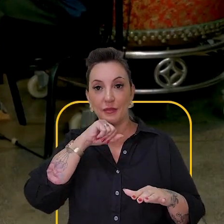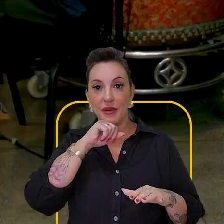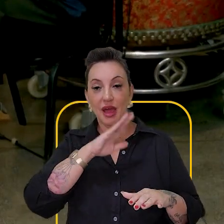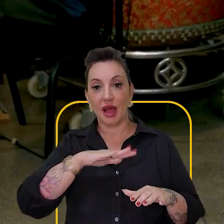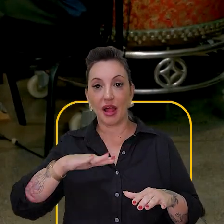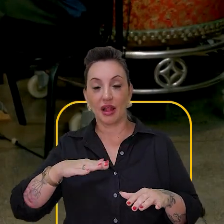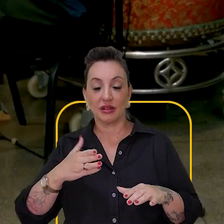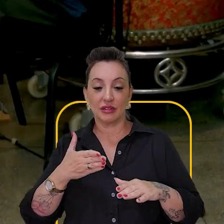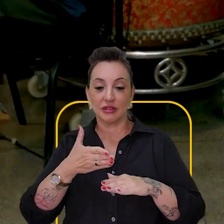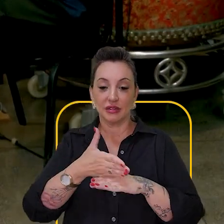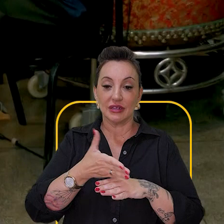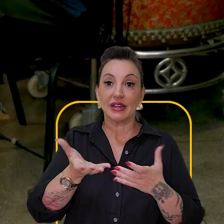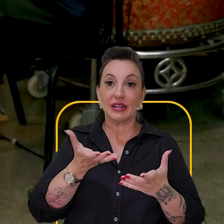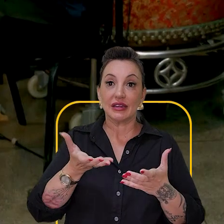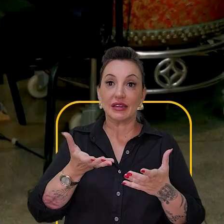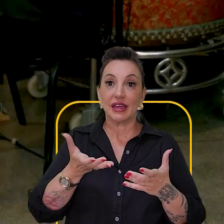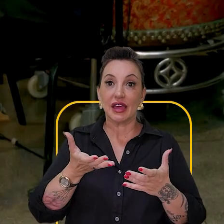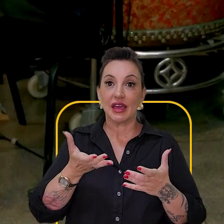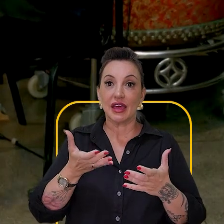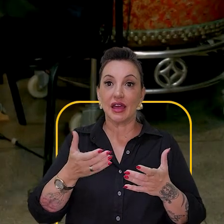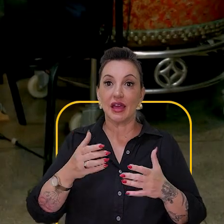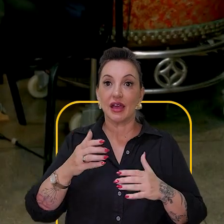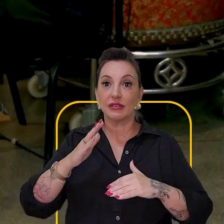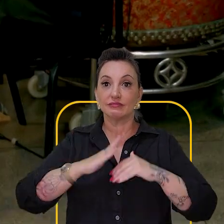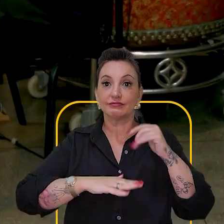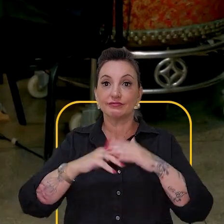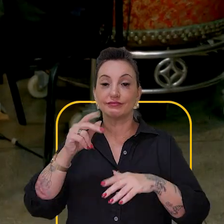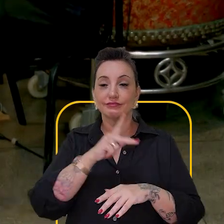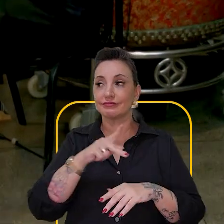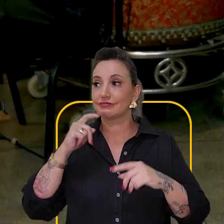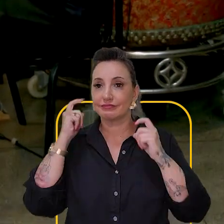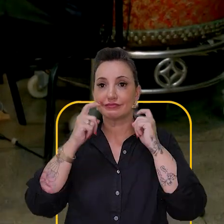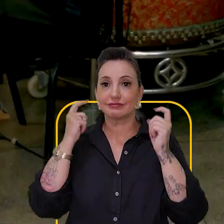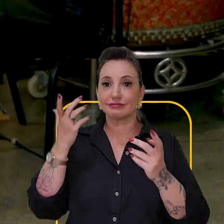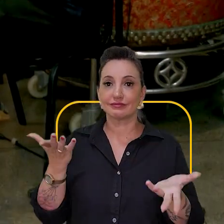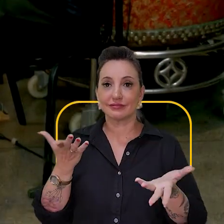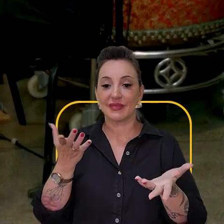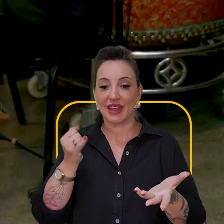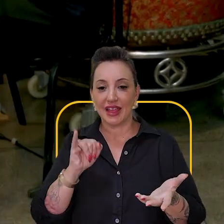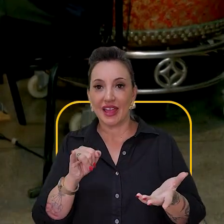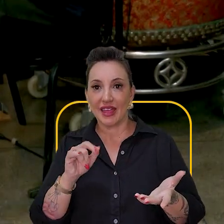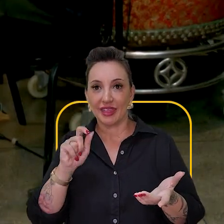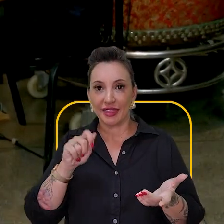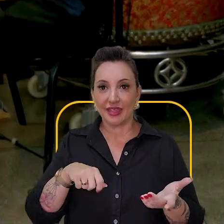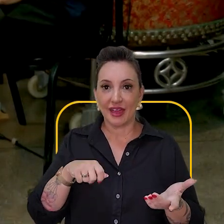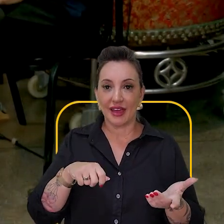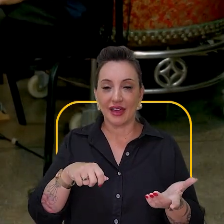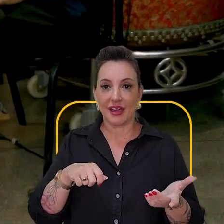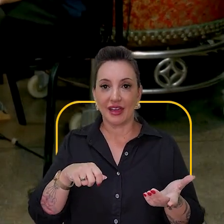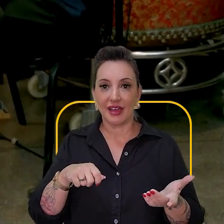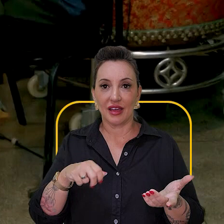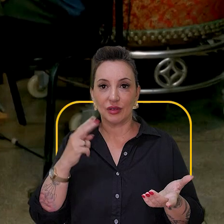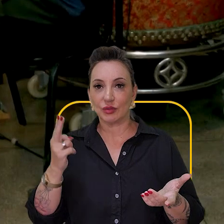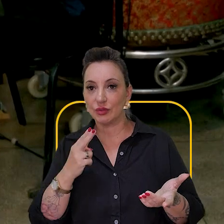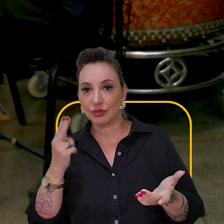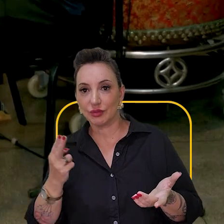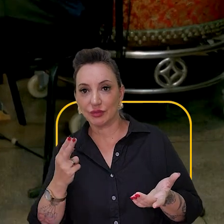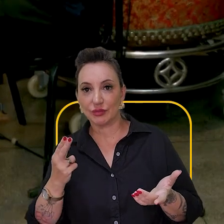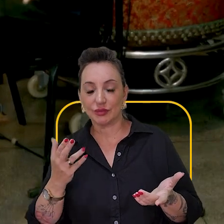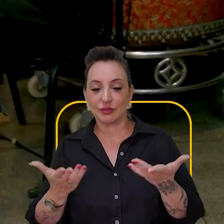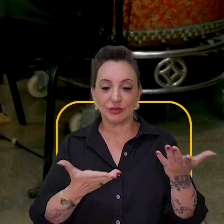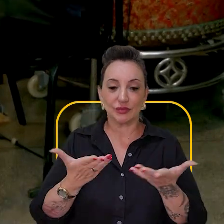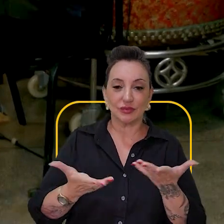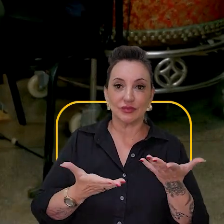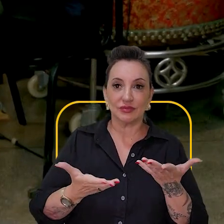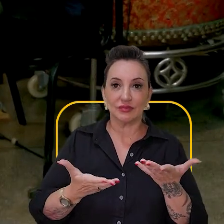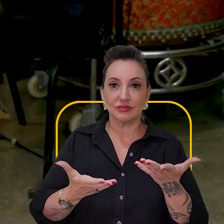aluno que o aluno entra aqui quer virar professor e aí vem a preocupação será que será que vai dar certo será